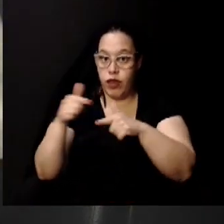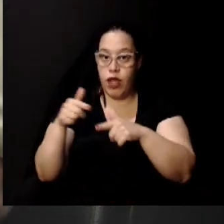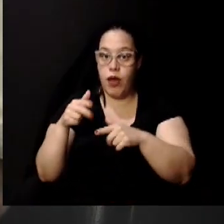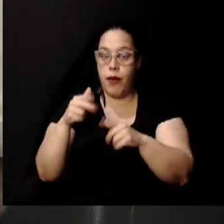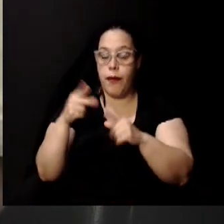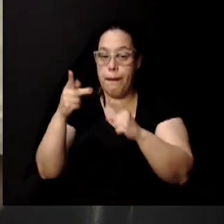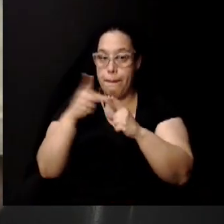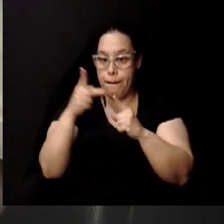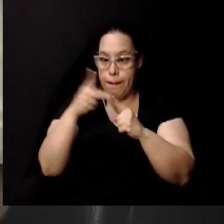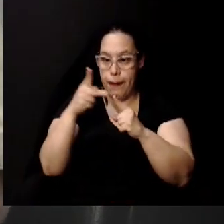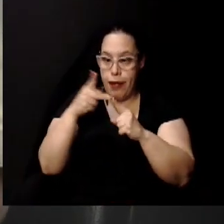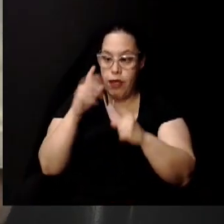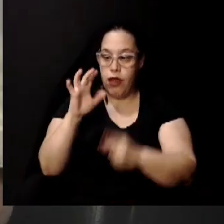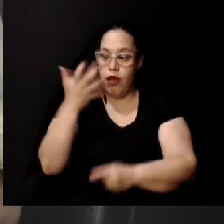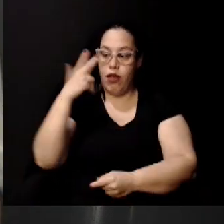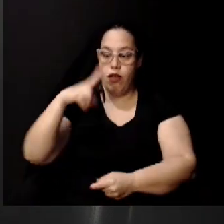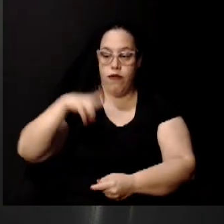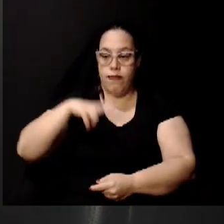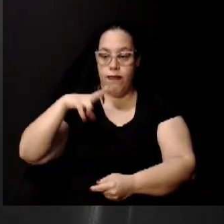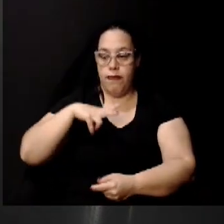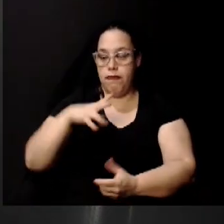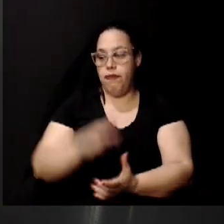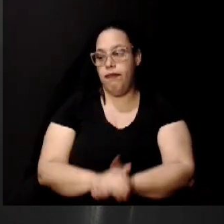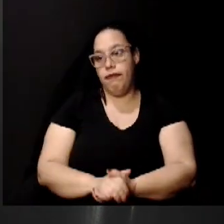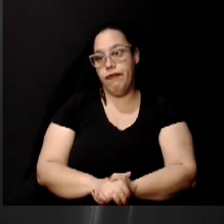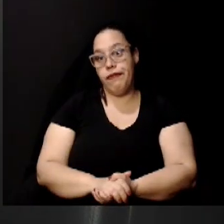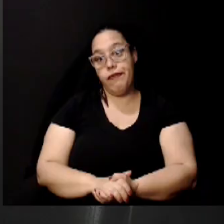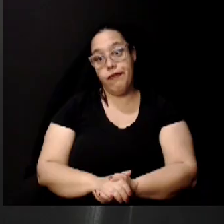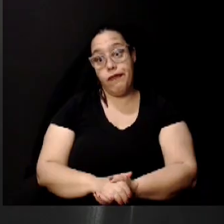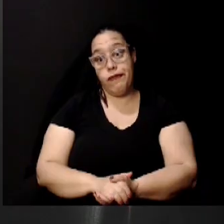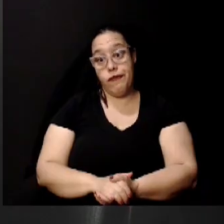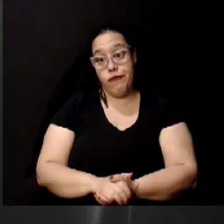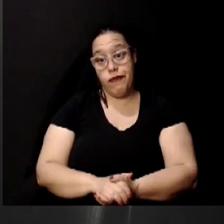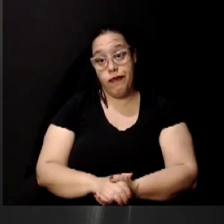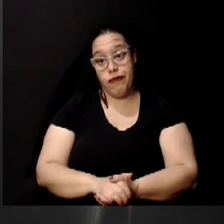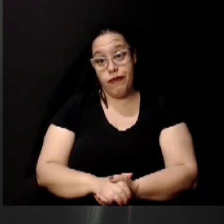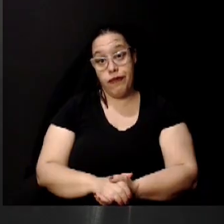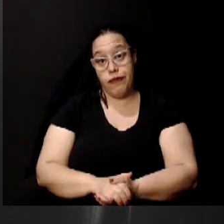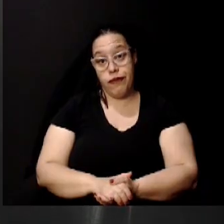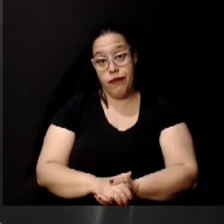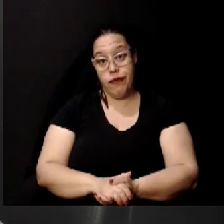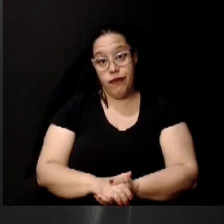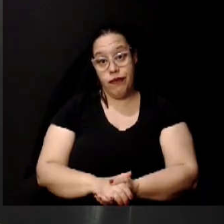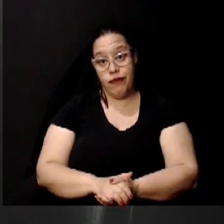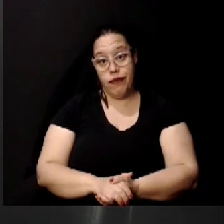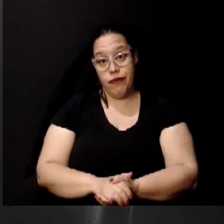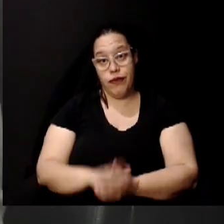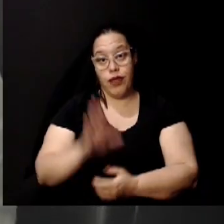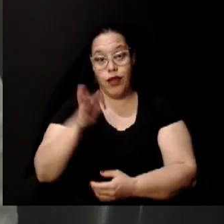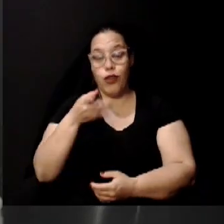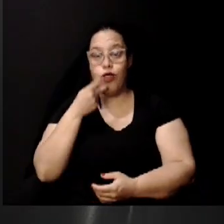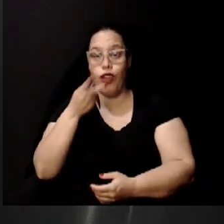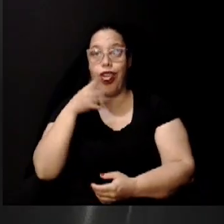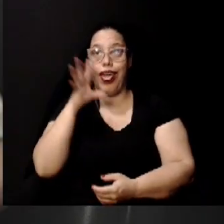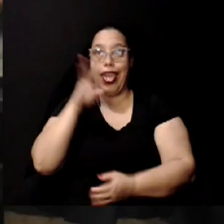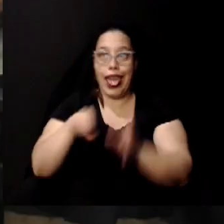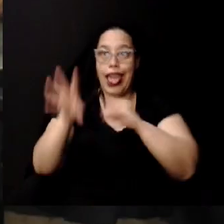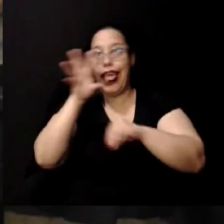acontecem as privatizações. Então, sem querer, já estou aqui falando. Não. Eu